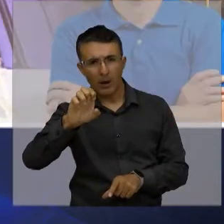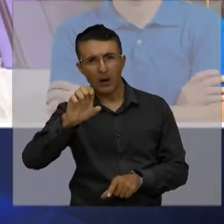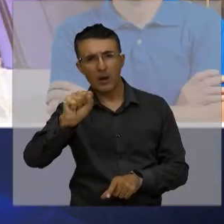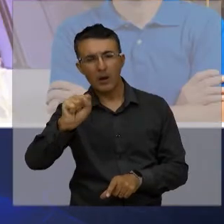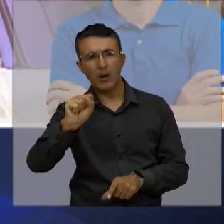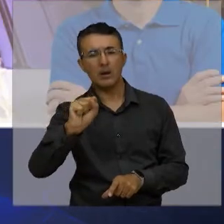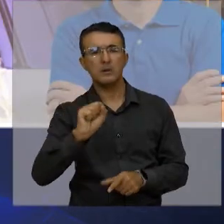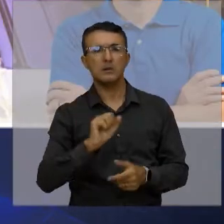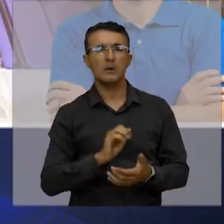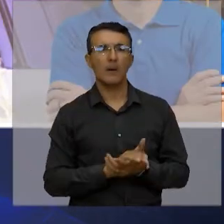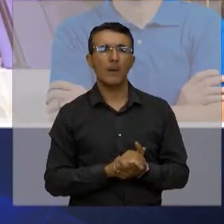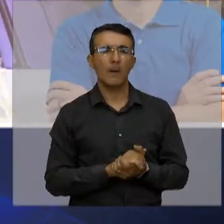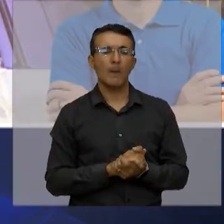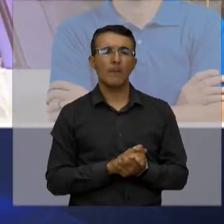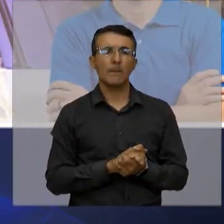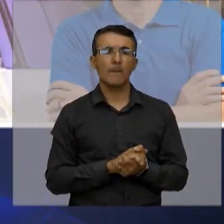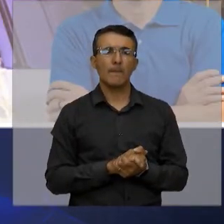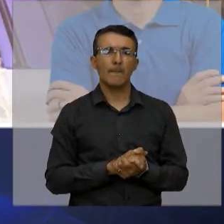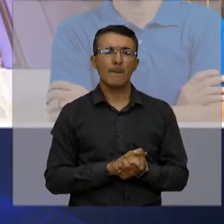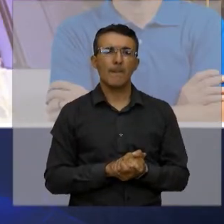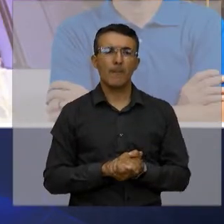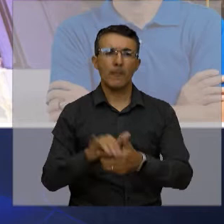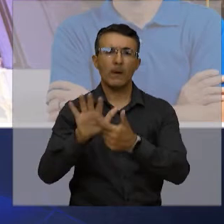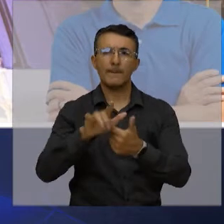tela, por favor.